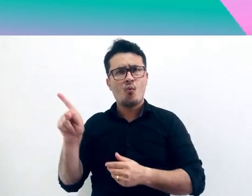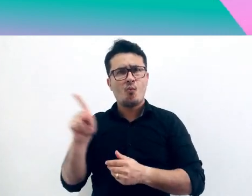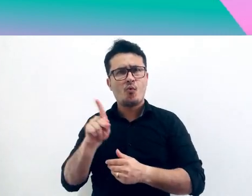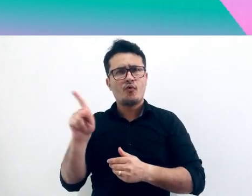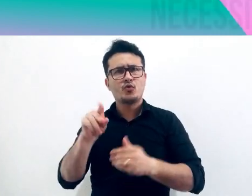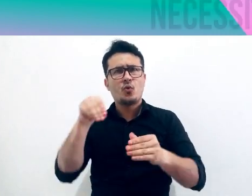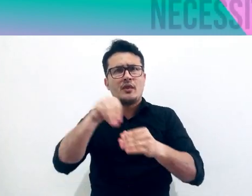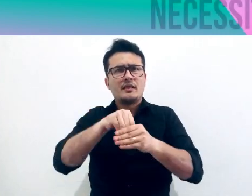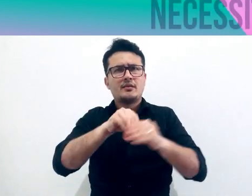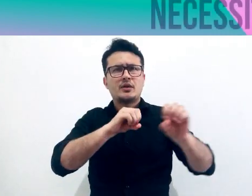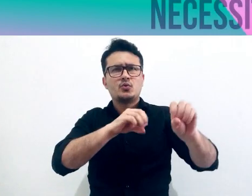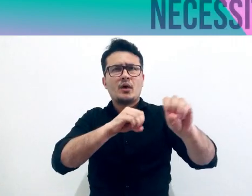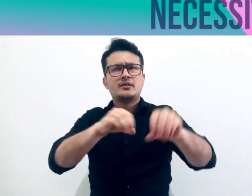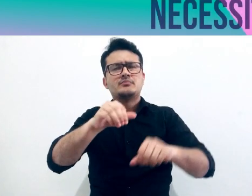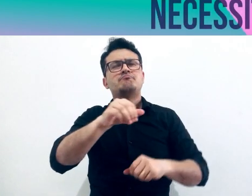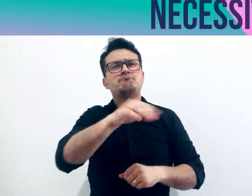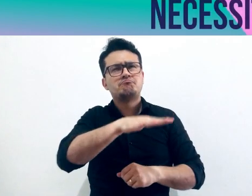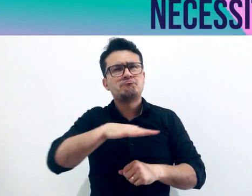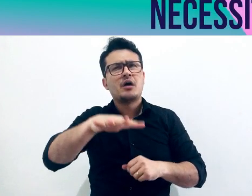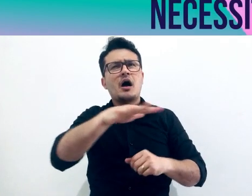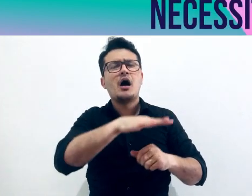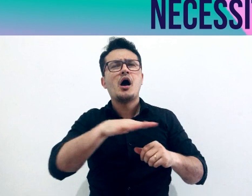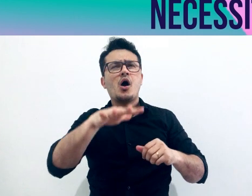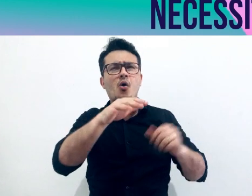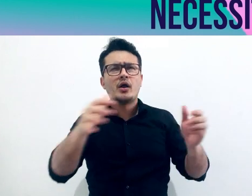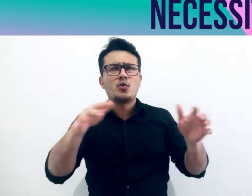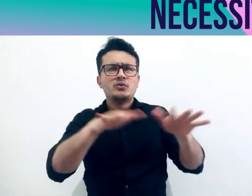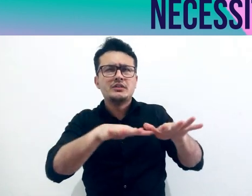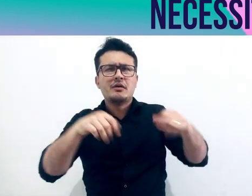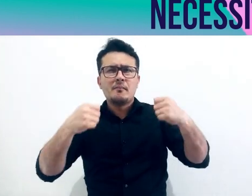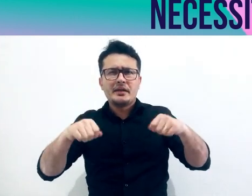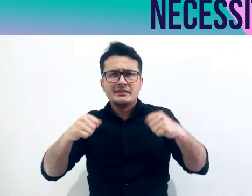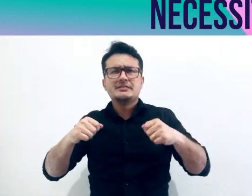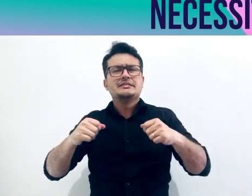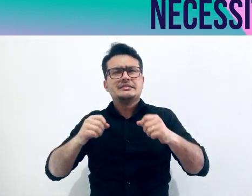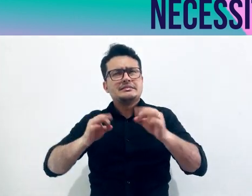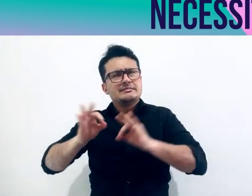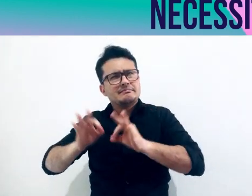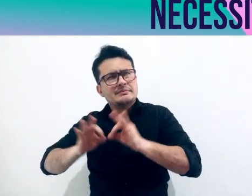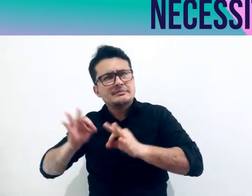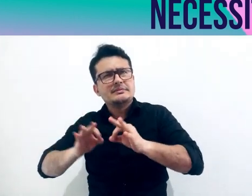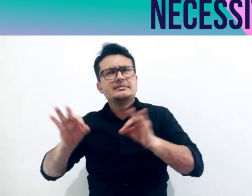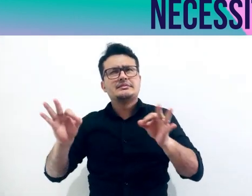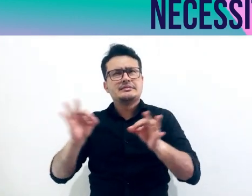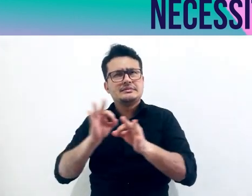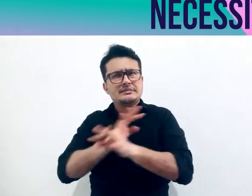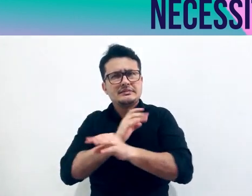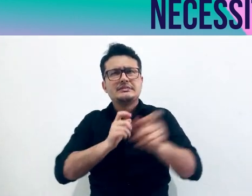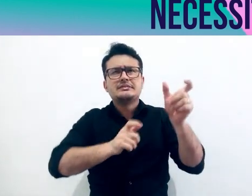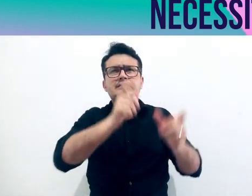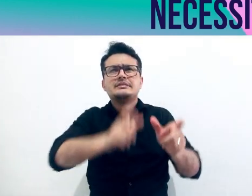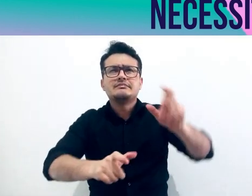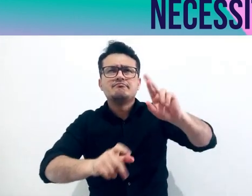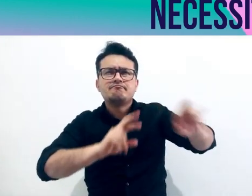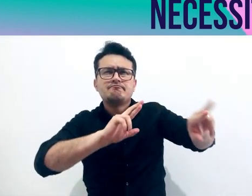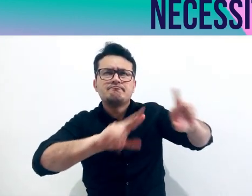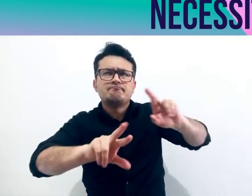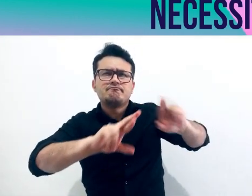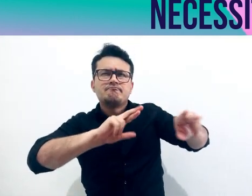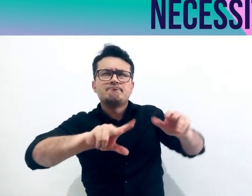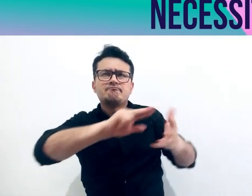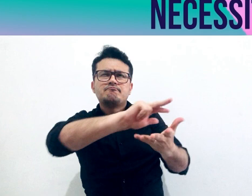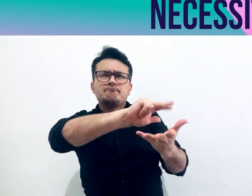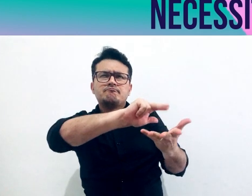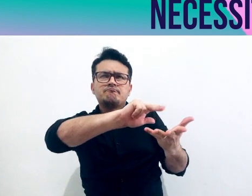na educação inclusiva precisa ser preparado para lidar com as diferenças, com a singularidade e a diversidade de todas